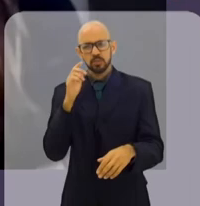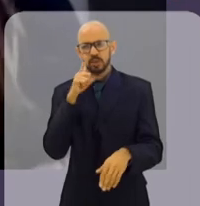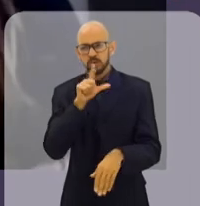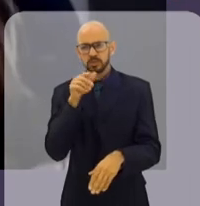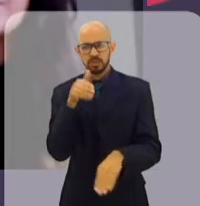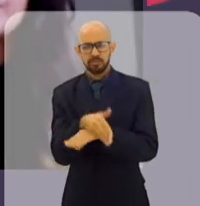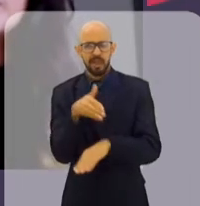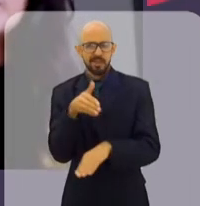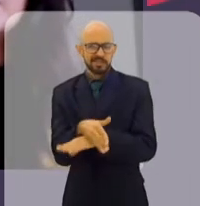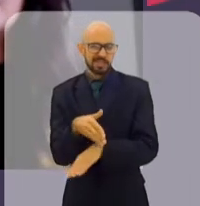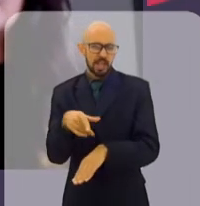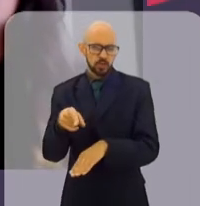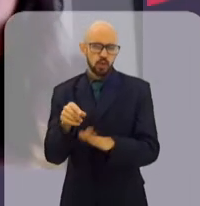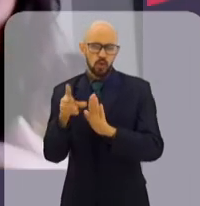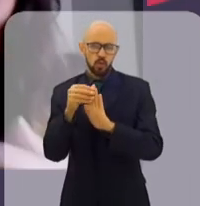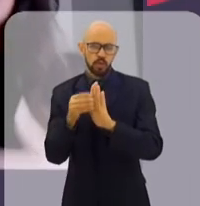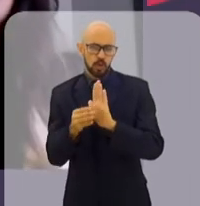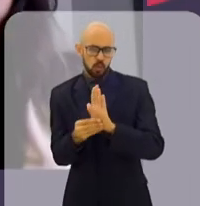uma